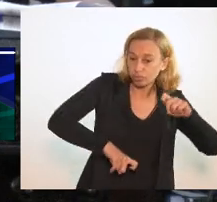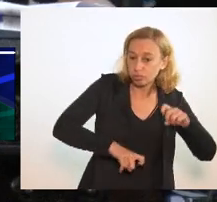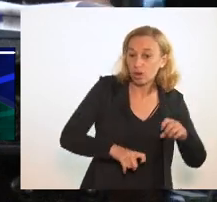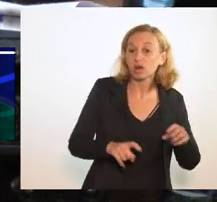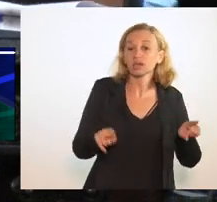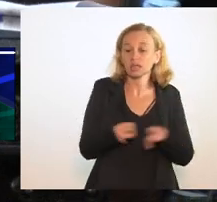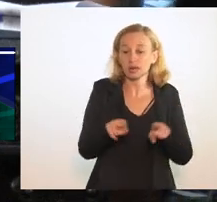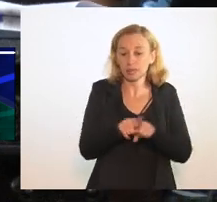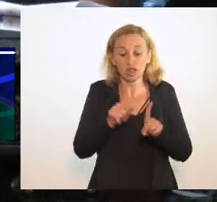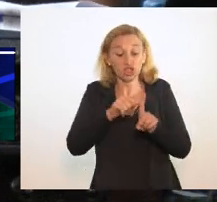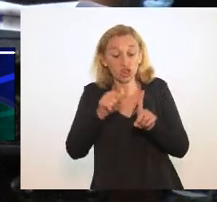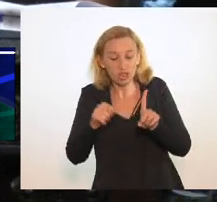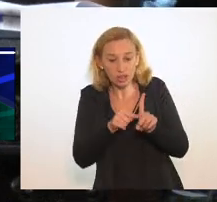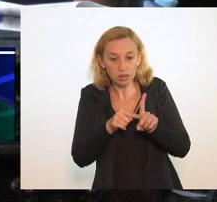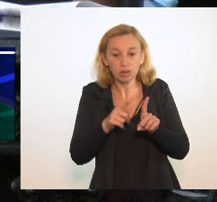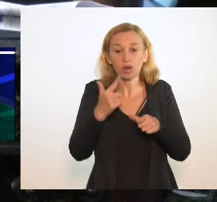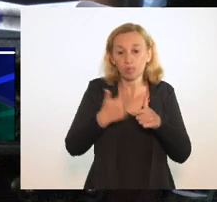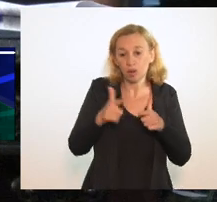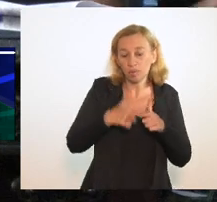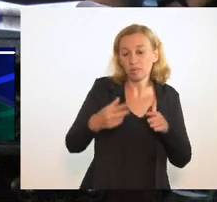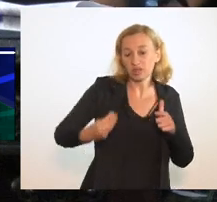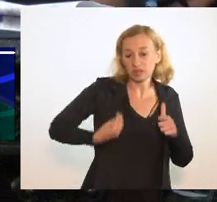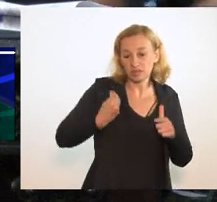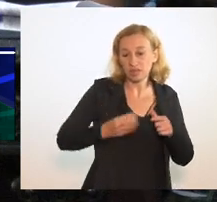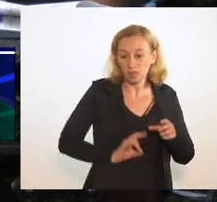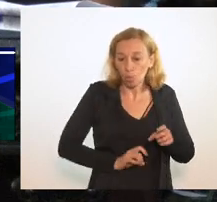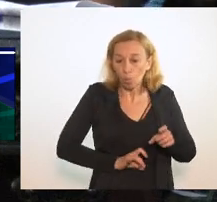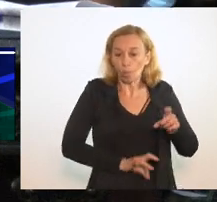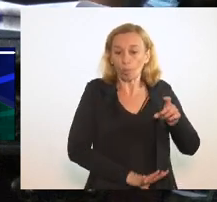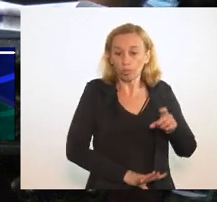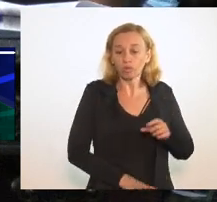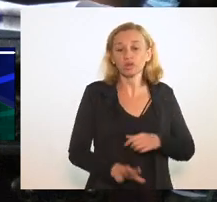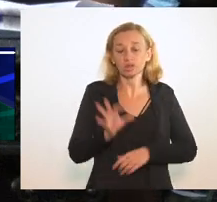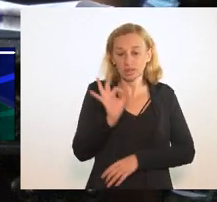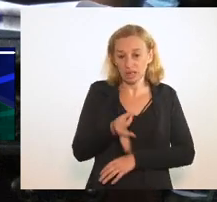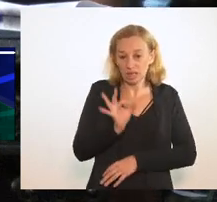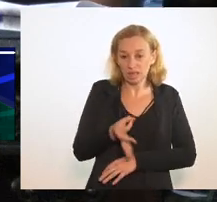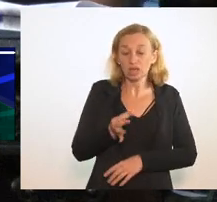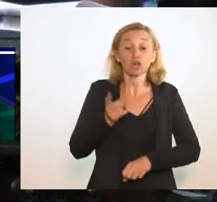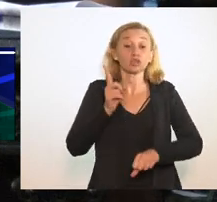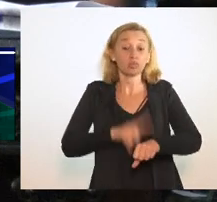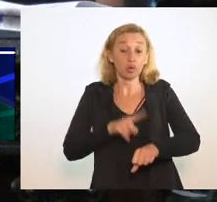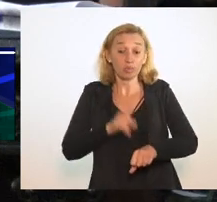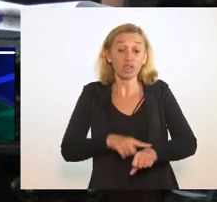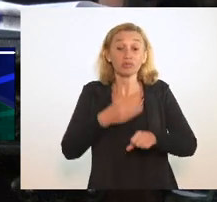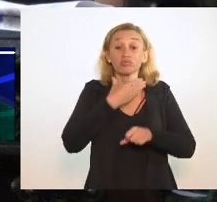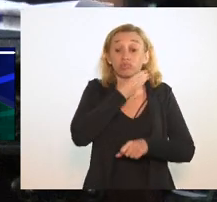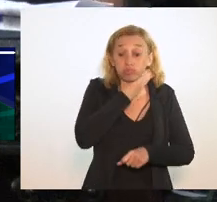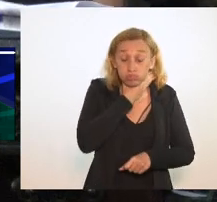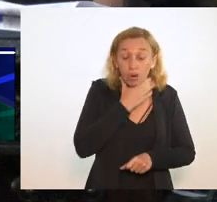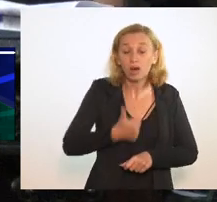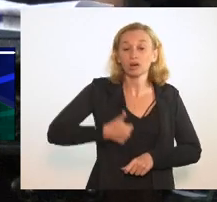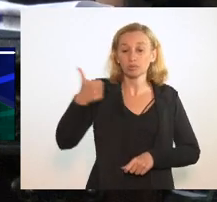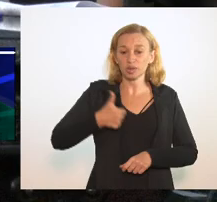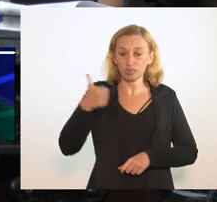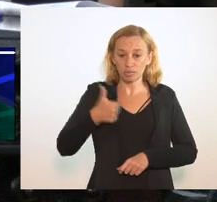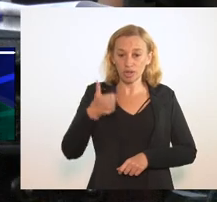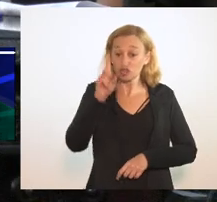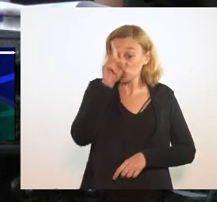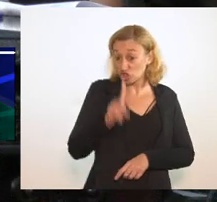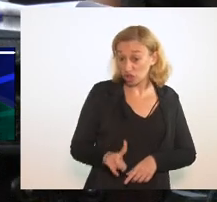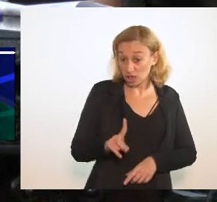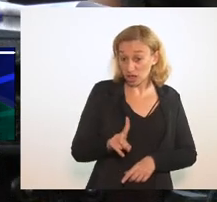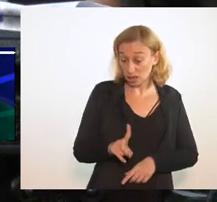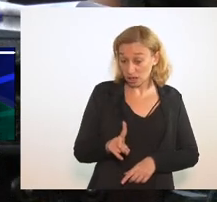vida para realizar o aborto legal. Nos momentos de crise, os primeiros direitos a